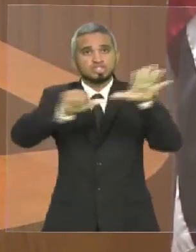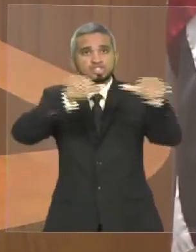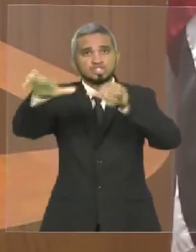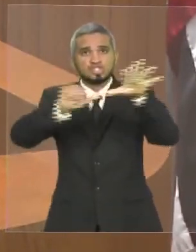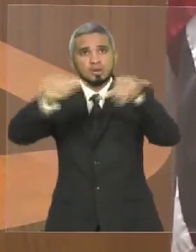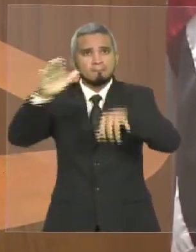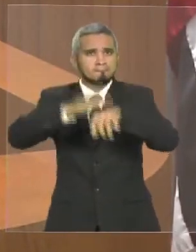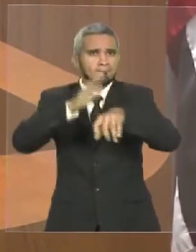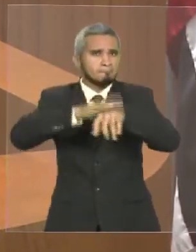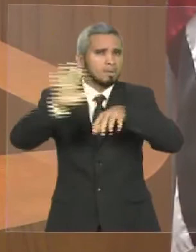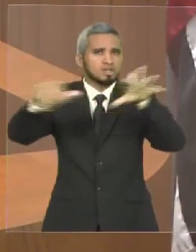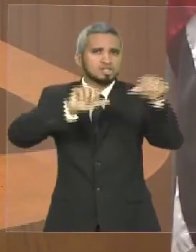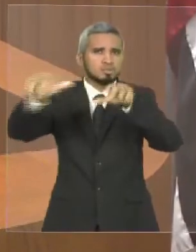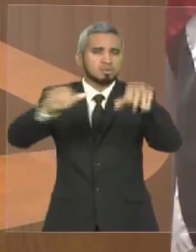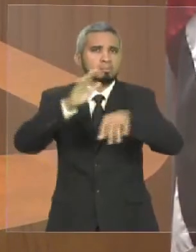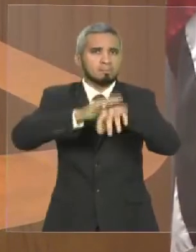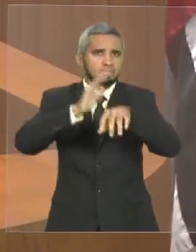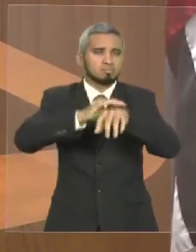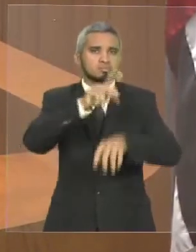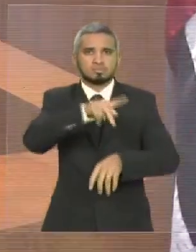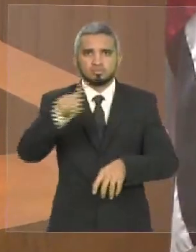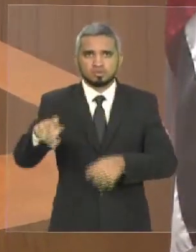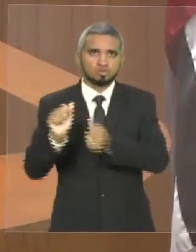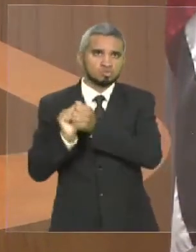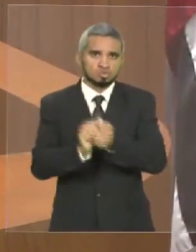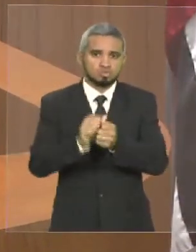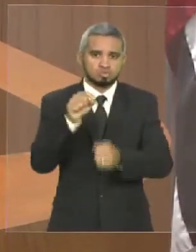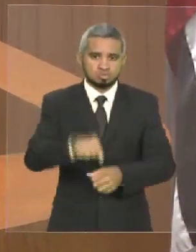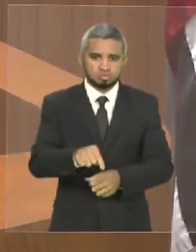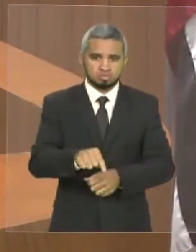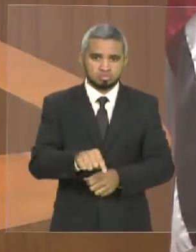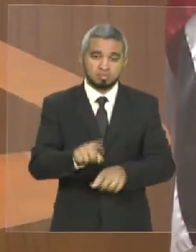outros companheiros de vocês.